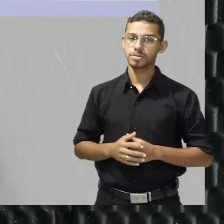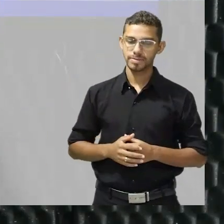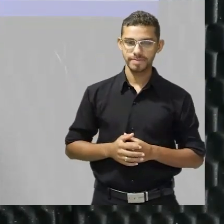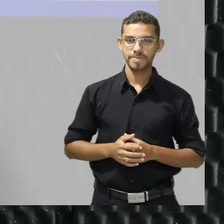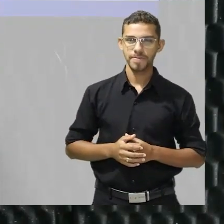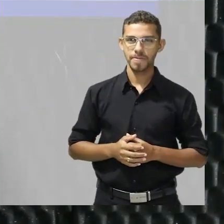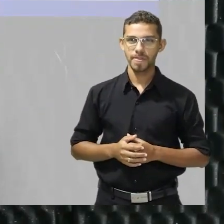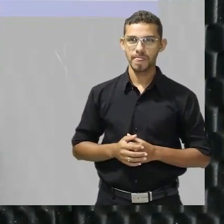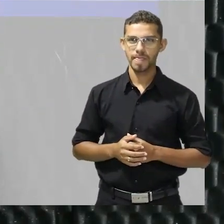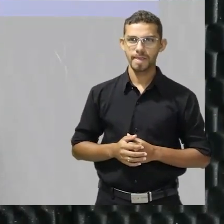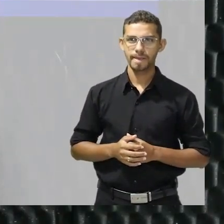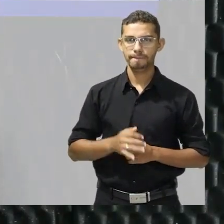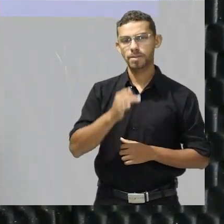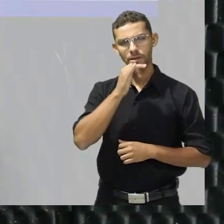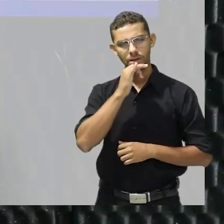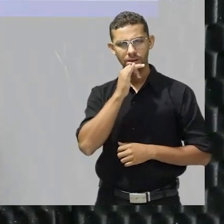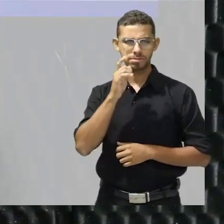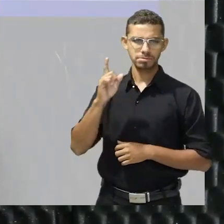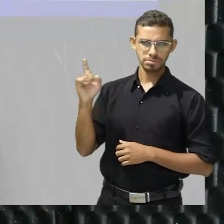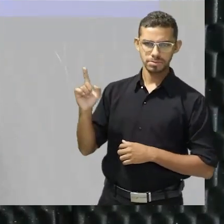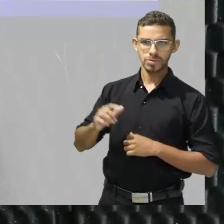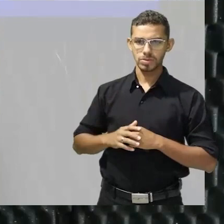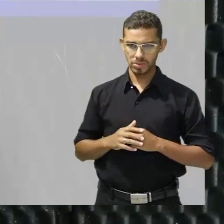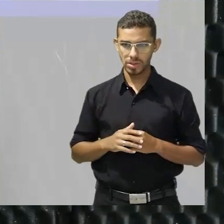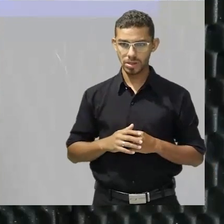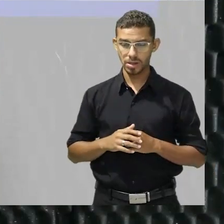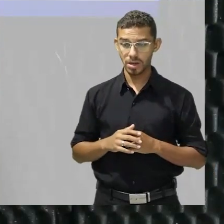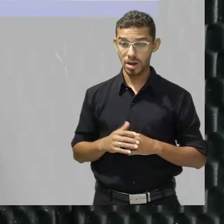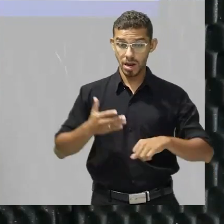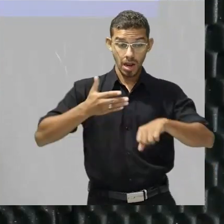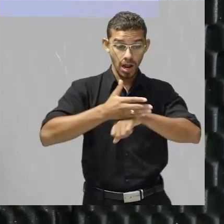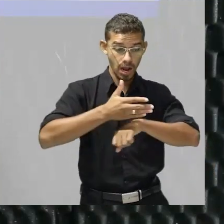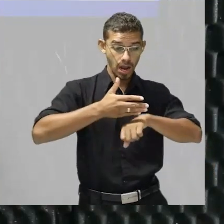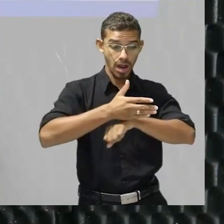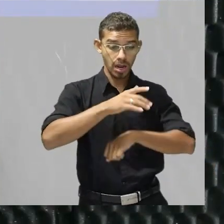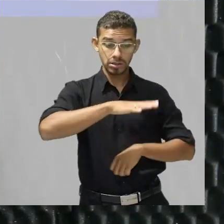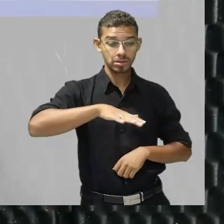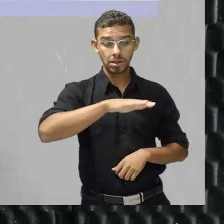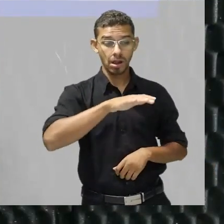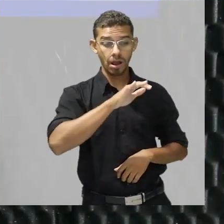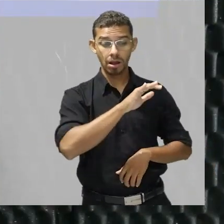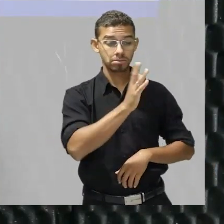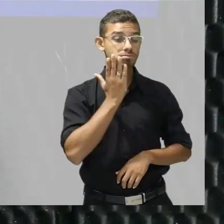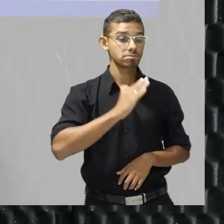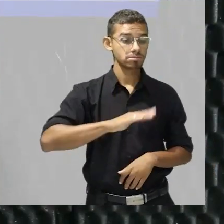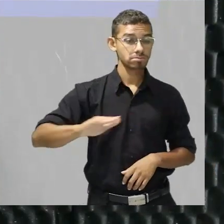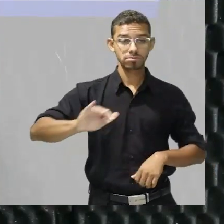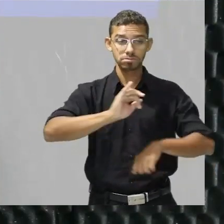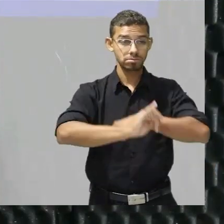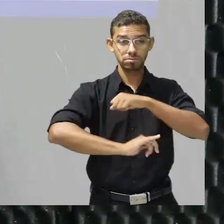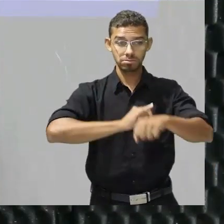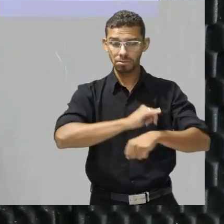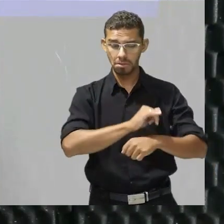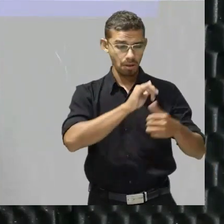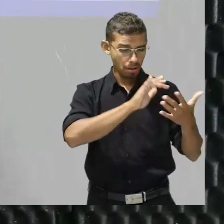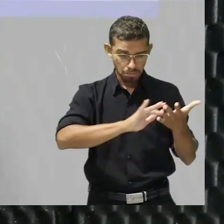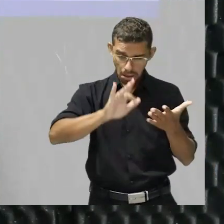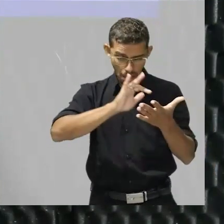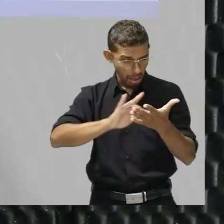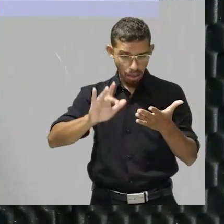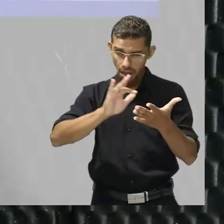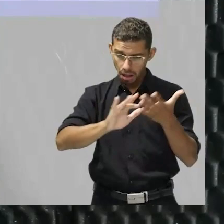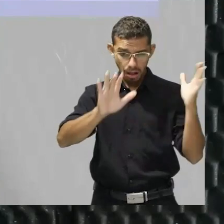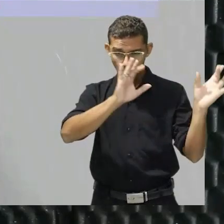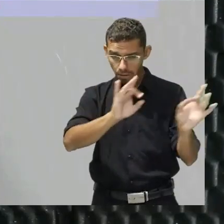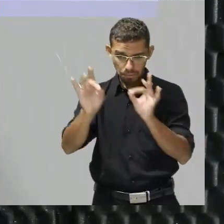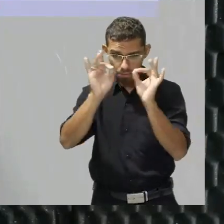Vamos sim por exemplo né o acesso das Crianças a internet e as redes sociais ocorre de maneira cada vez